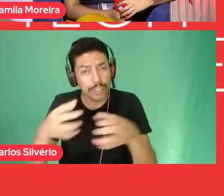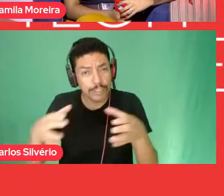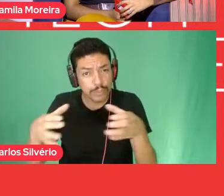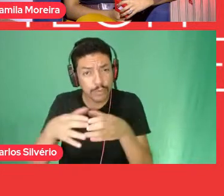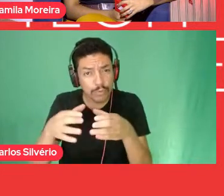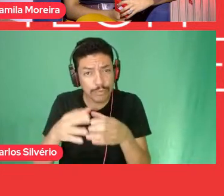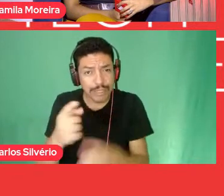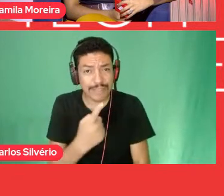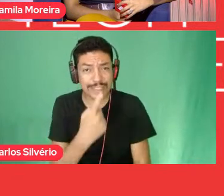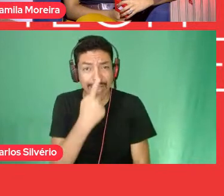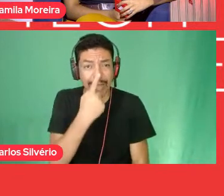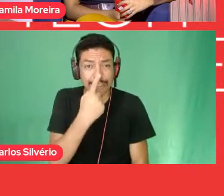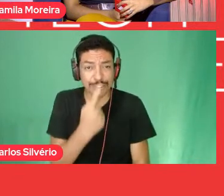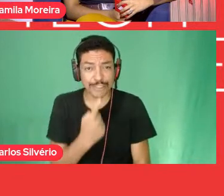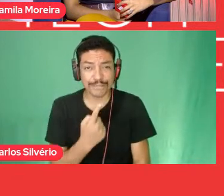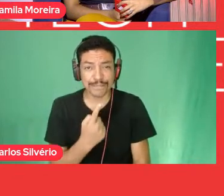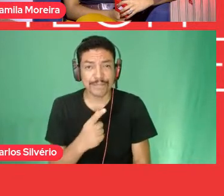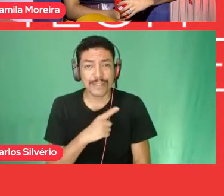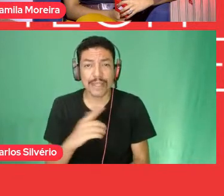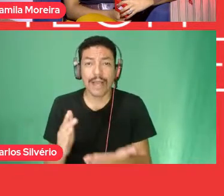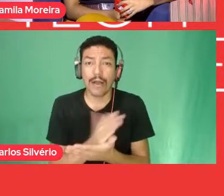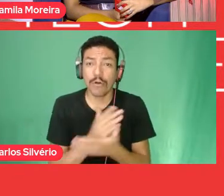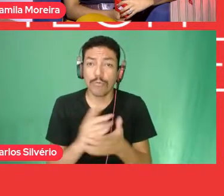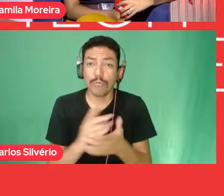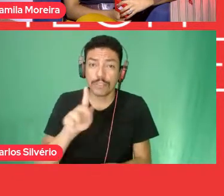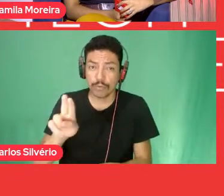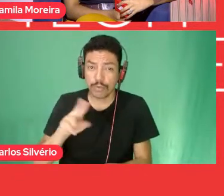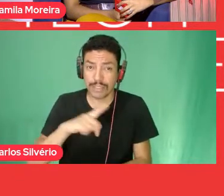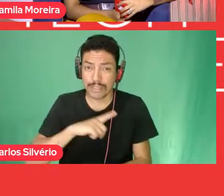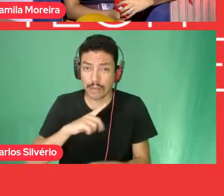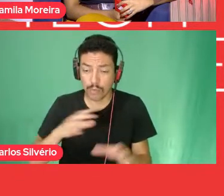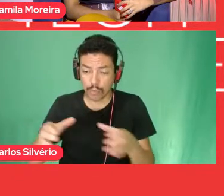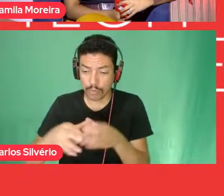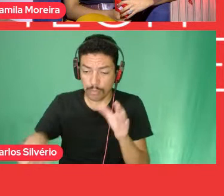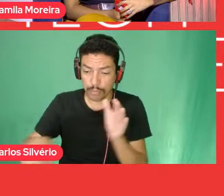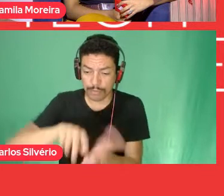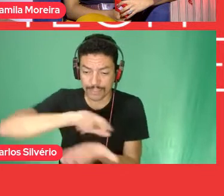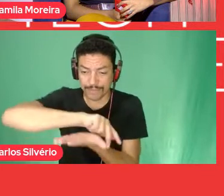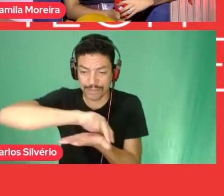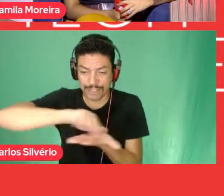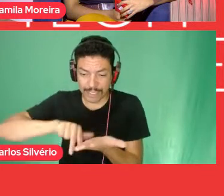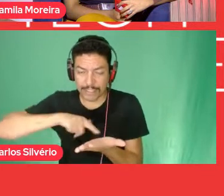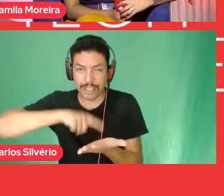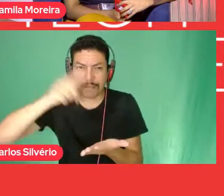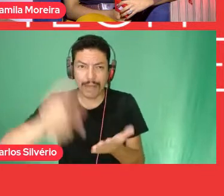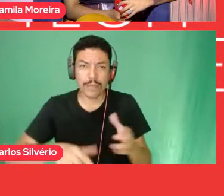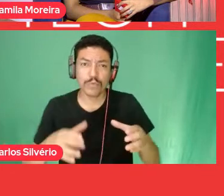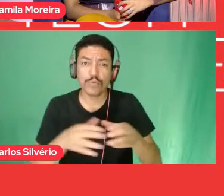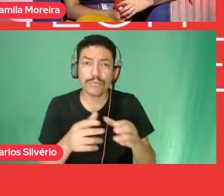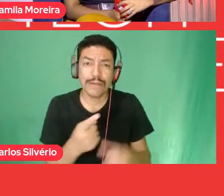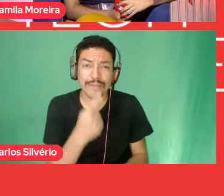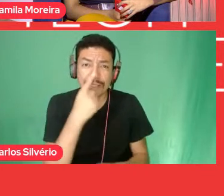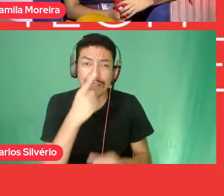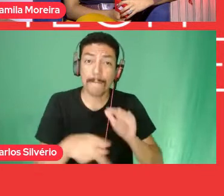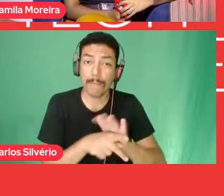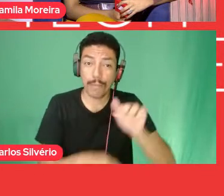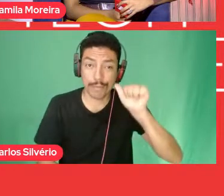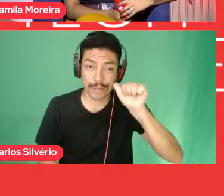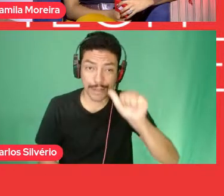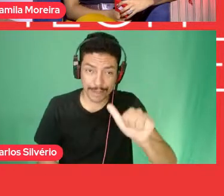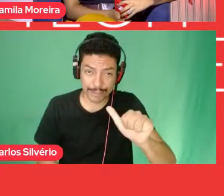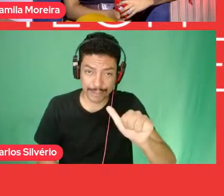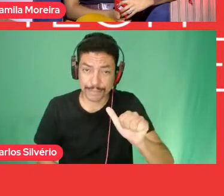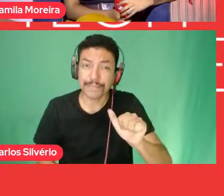né? Existem algumas áreas e unidades que, além do grupo de diversidade, existe também um grupo de afinidade de mulheres, né?